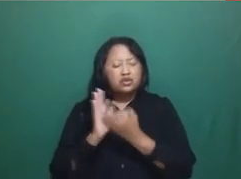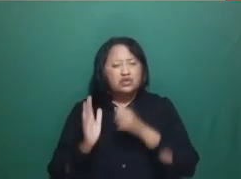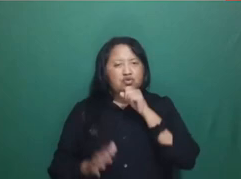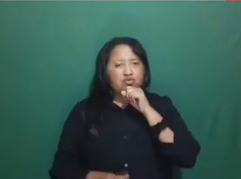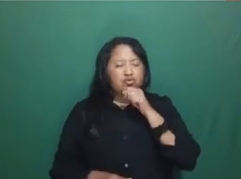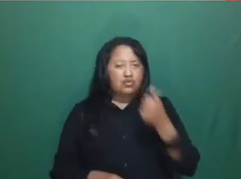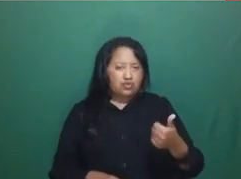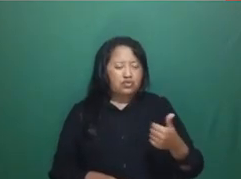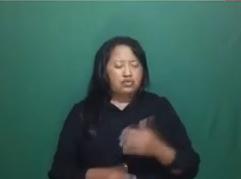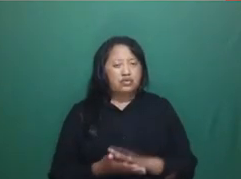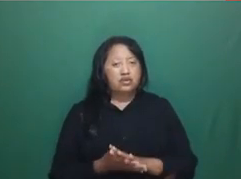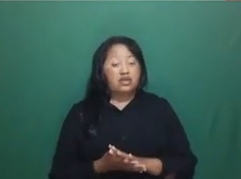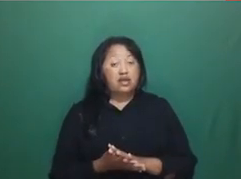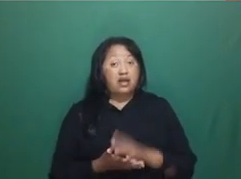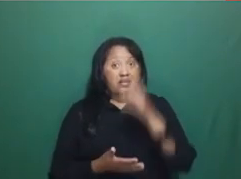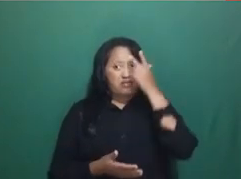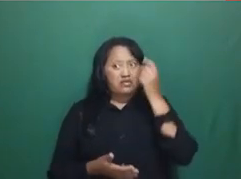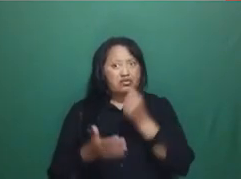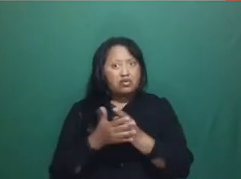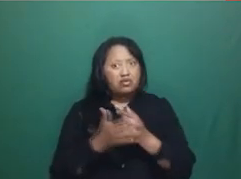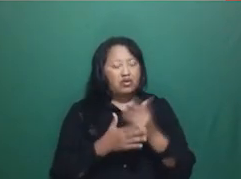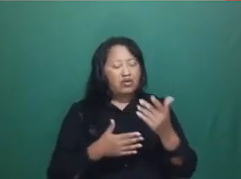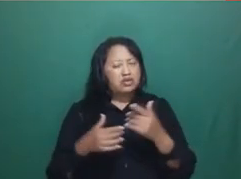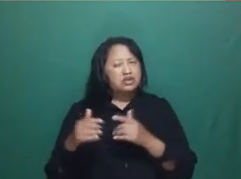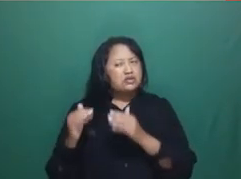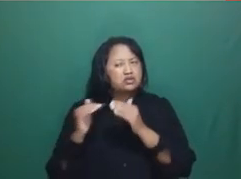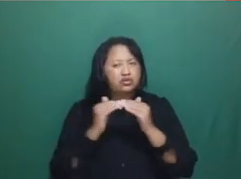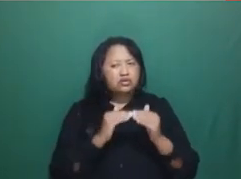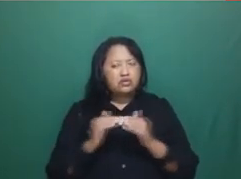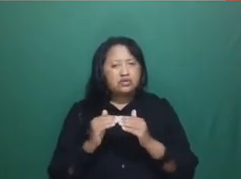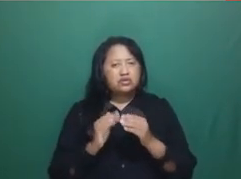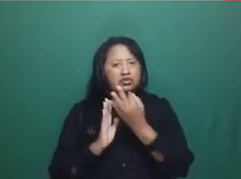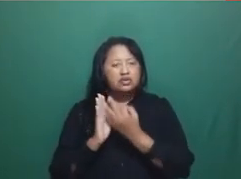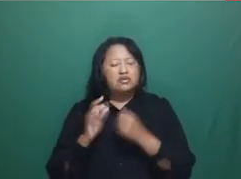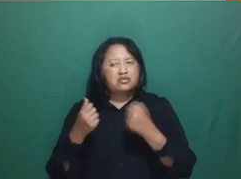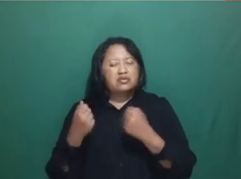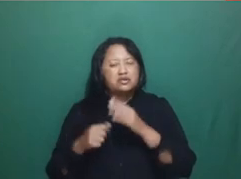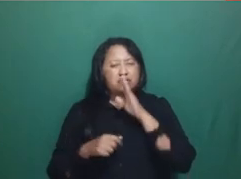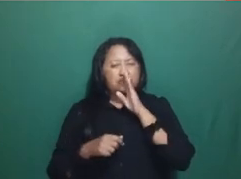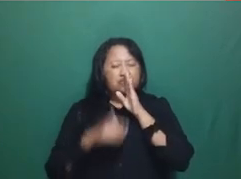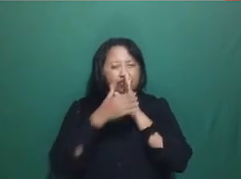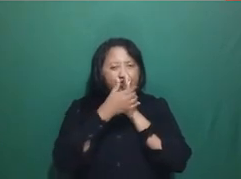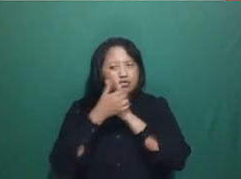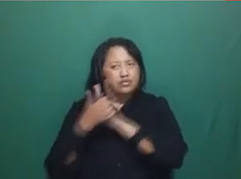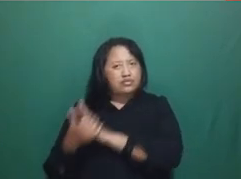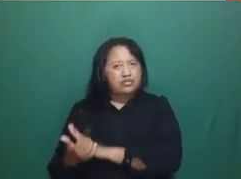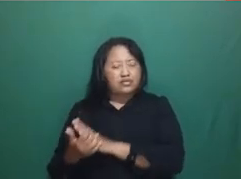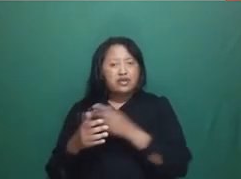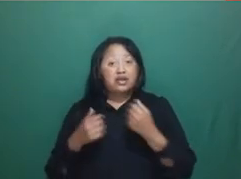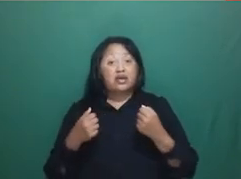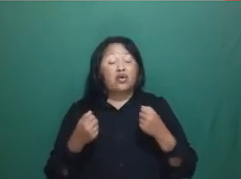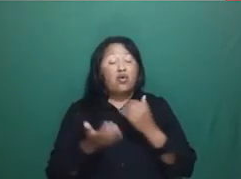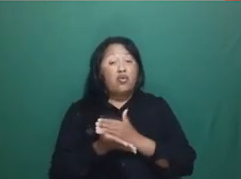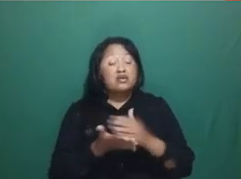o primeiro texto o consumidor de acordo com o texto precisa romper o silêncio conivente e passar a fazer